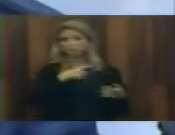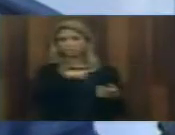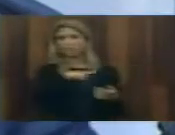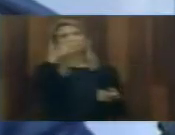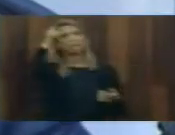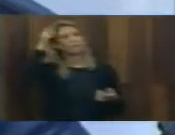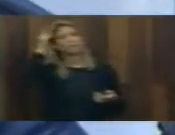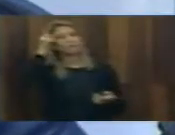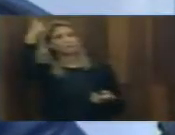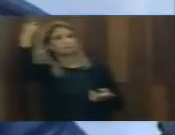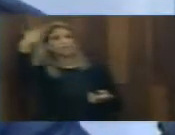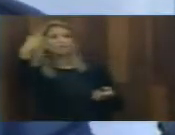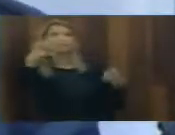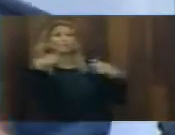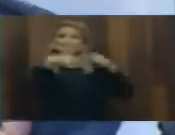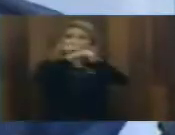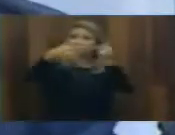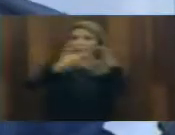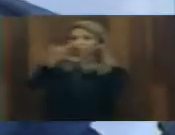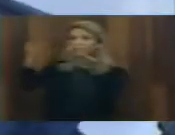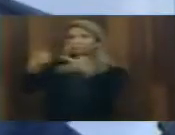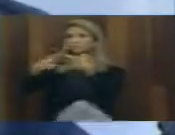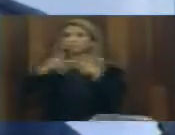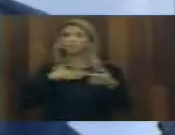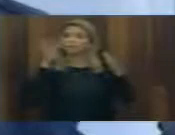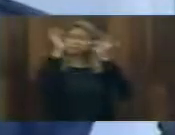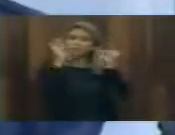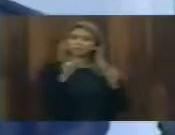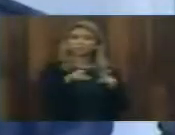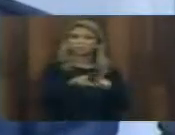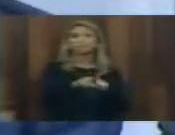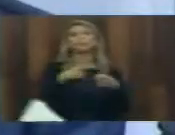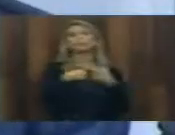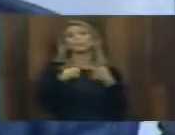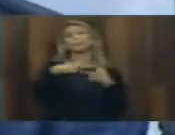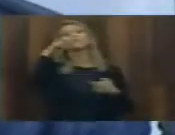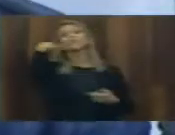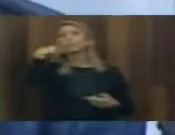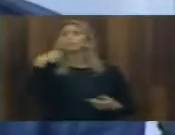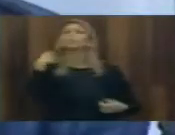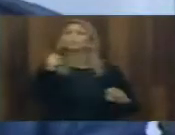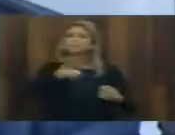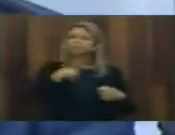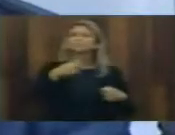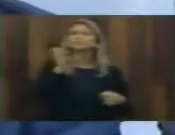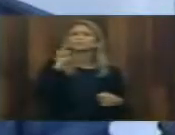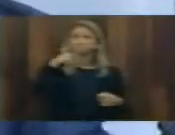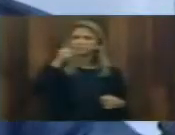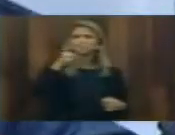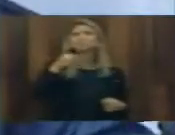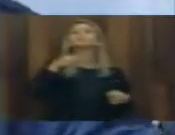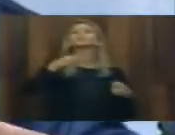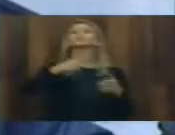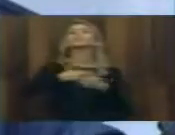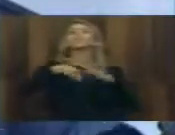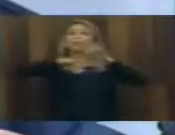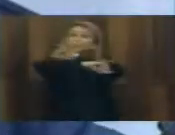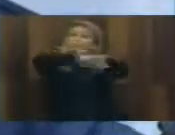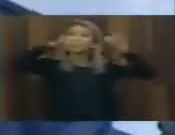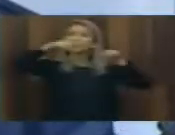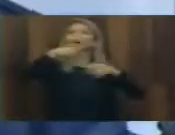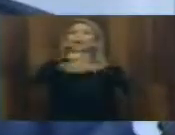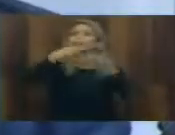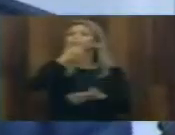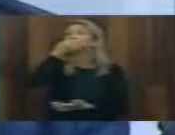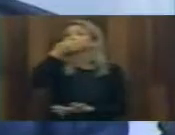muito feliz, Aquiles, porque até comentei isso em outras sessões, o vereador serve muito mais para ecoar as boas vozes, das